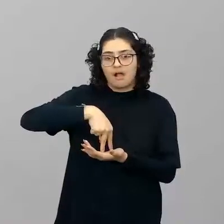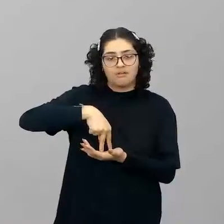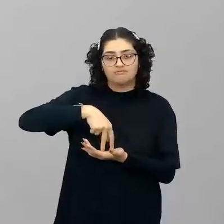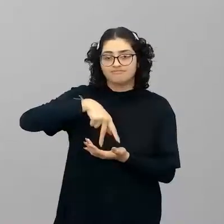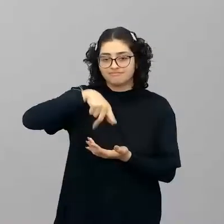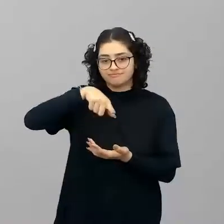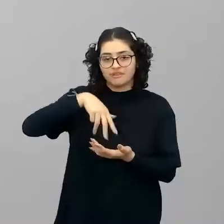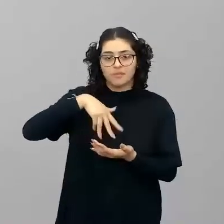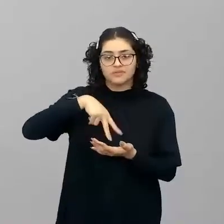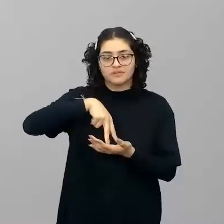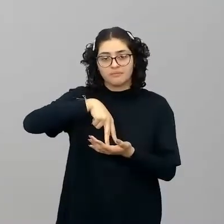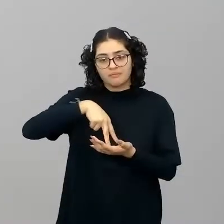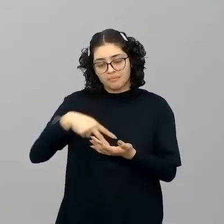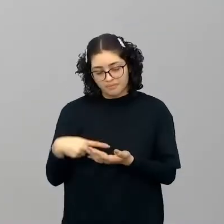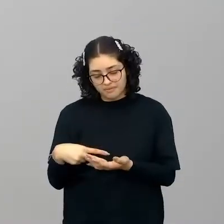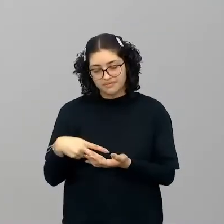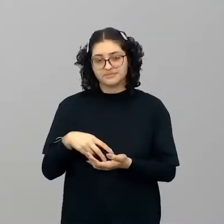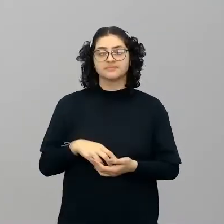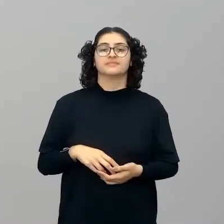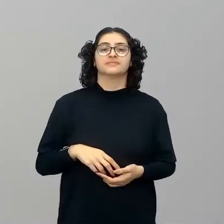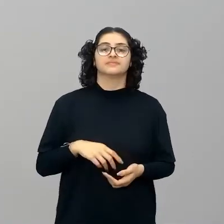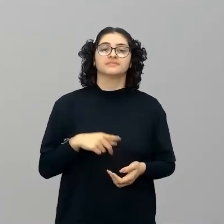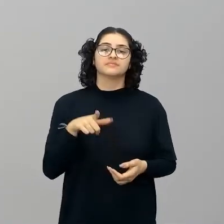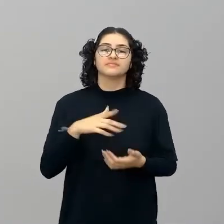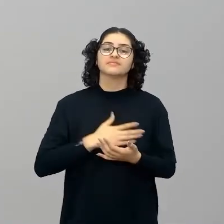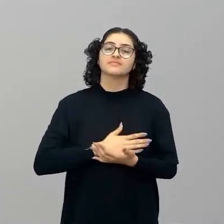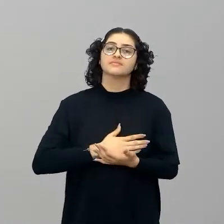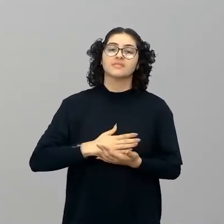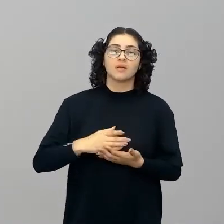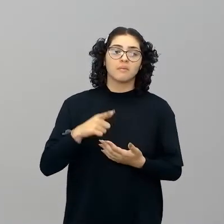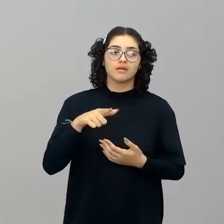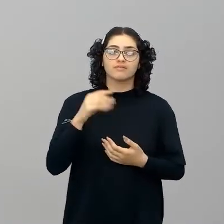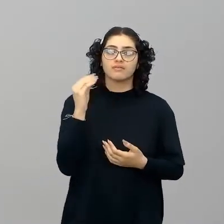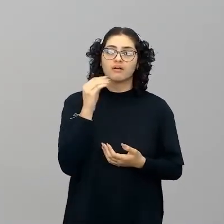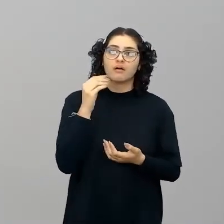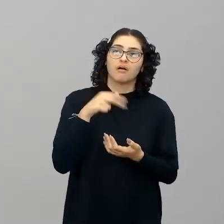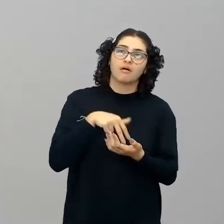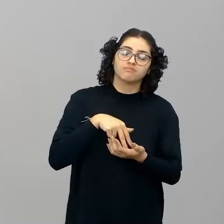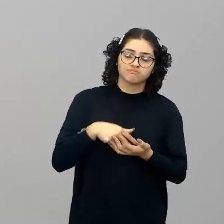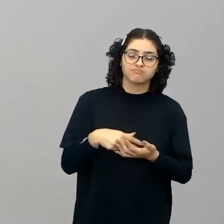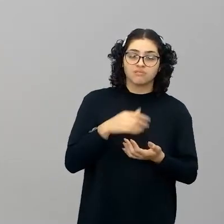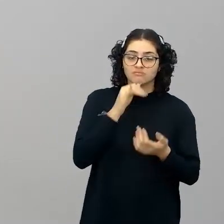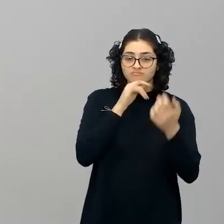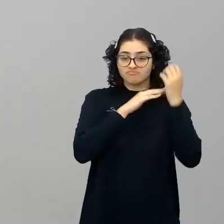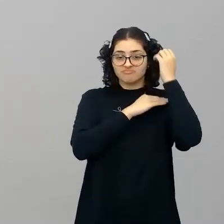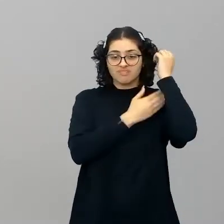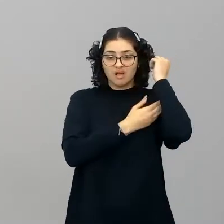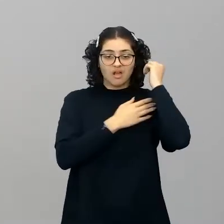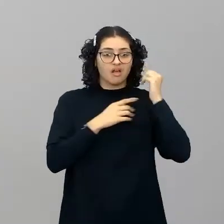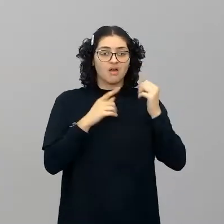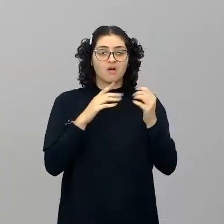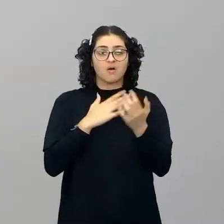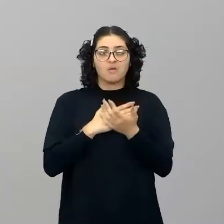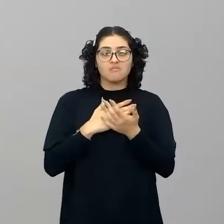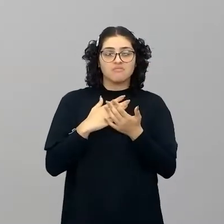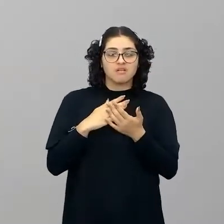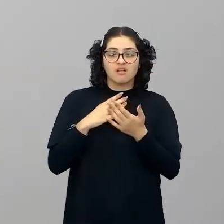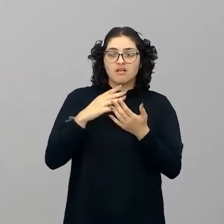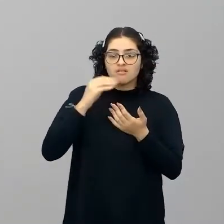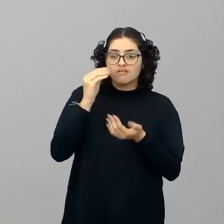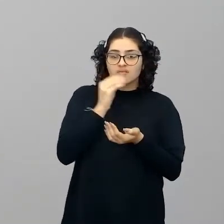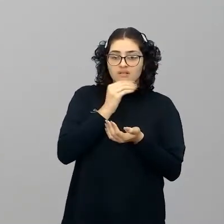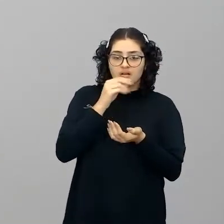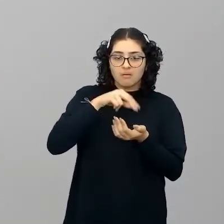que me dá estabilidade, né, na minha musculatura. Se a minha musculatura não está mais